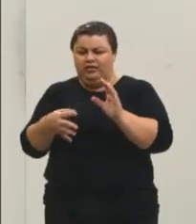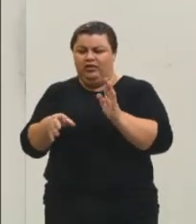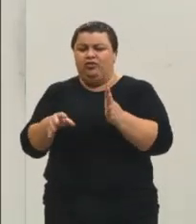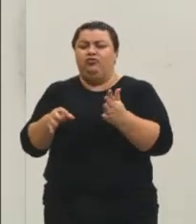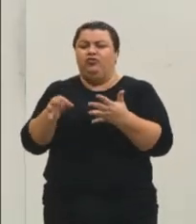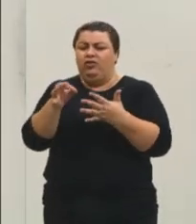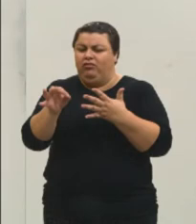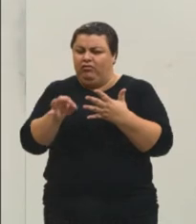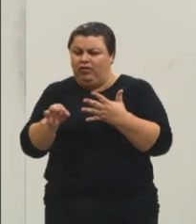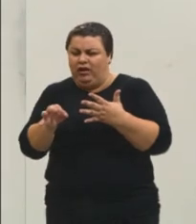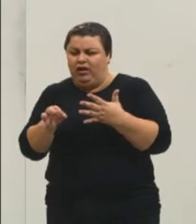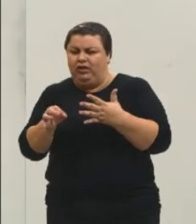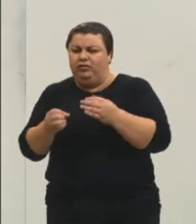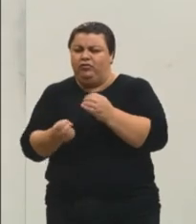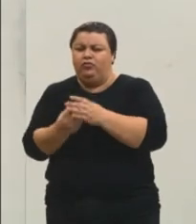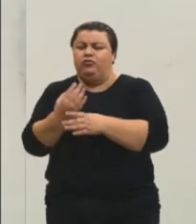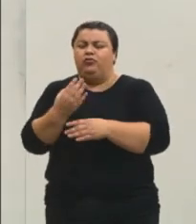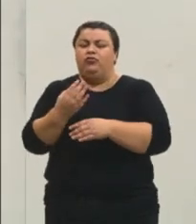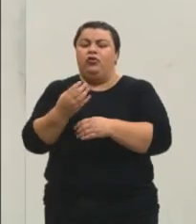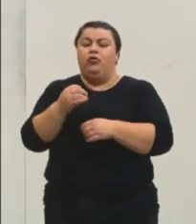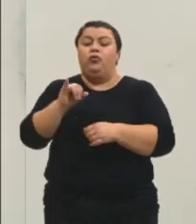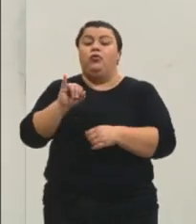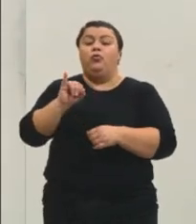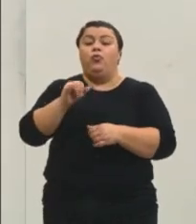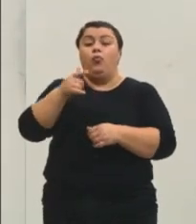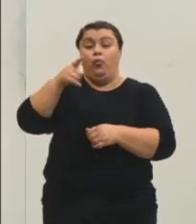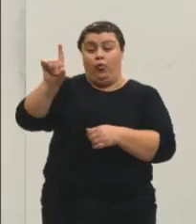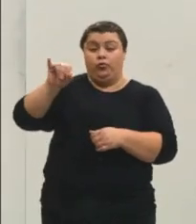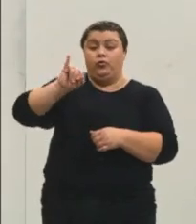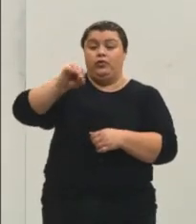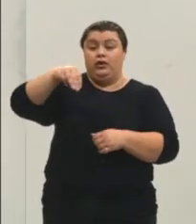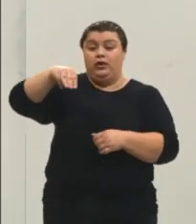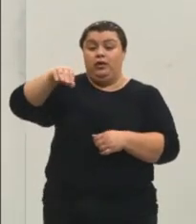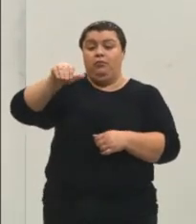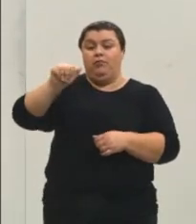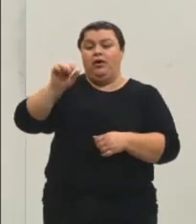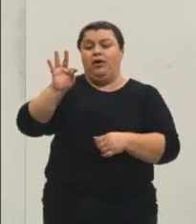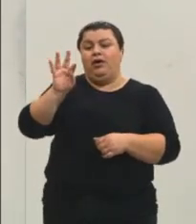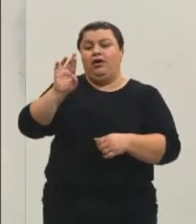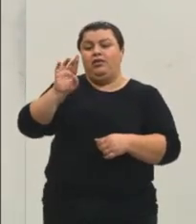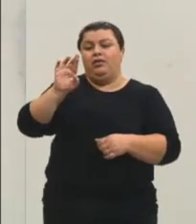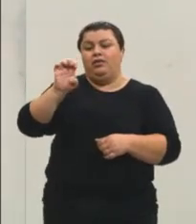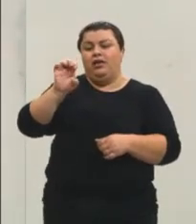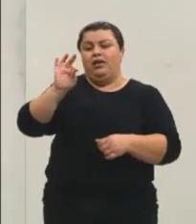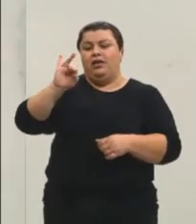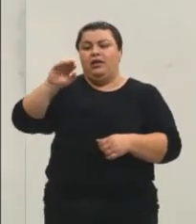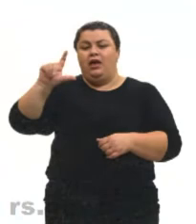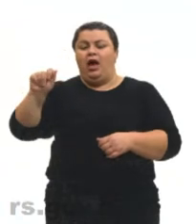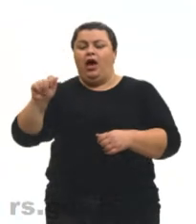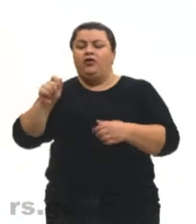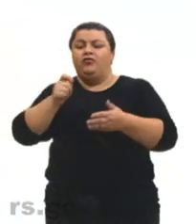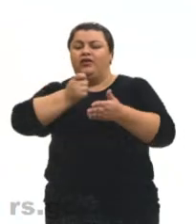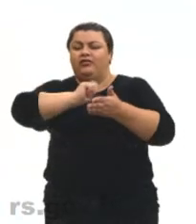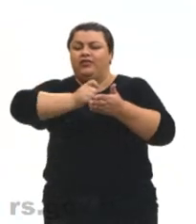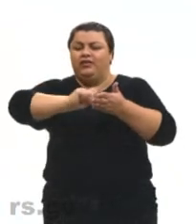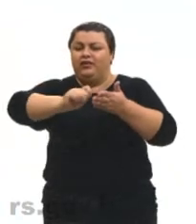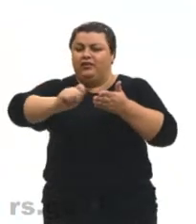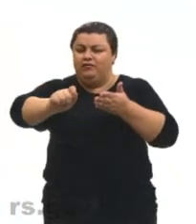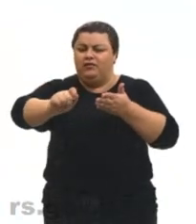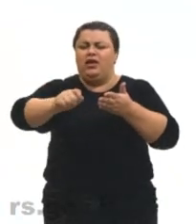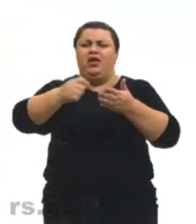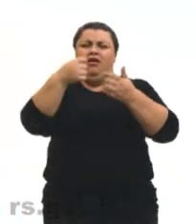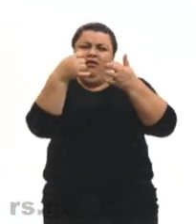e o patrimônio imaterial a gente procura então descrever relatar né